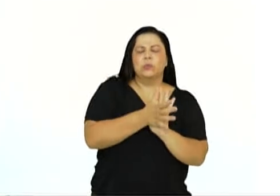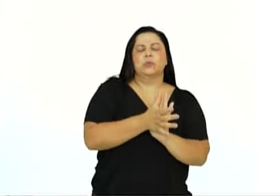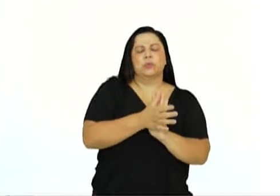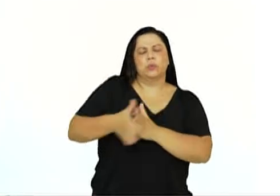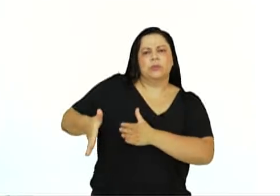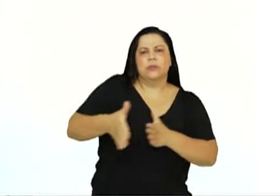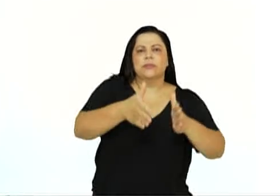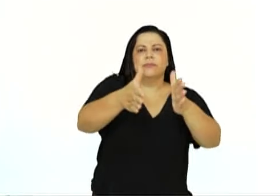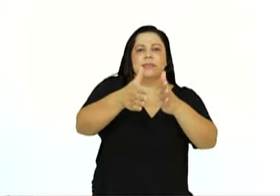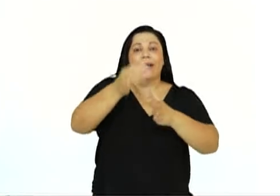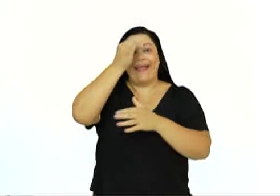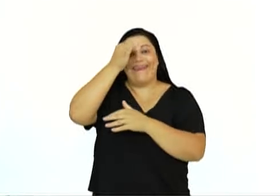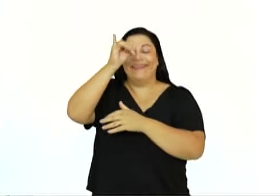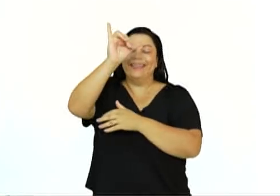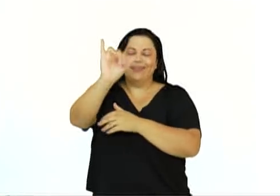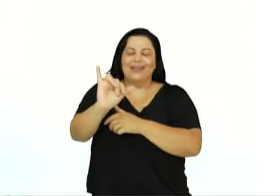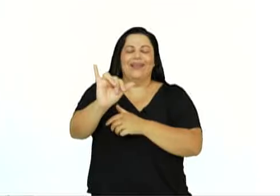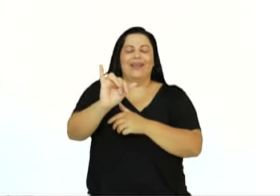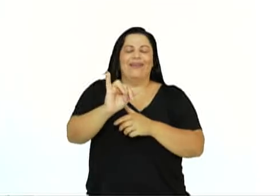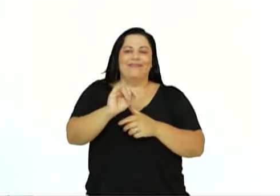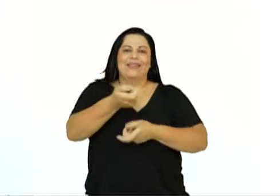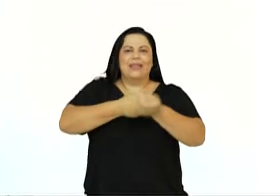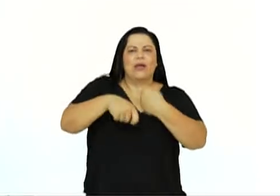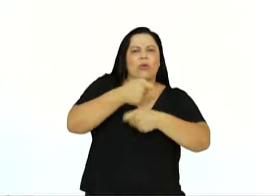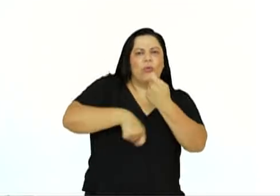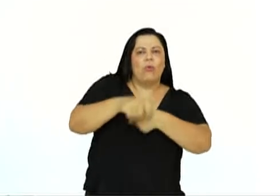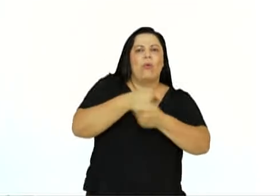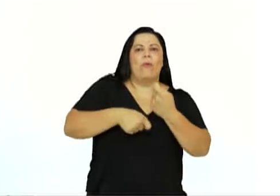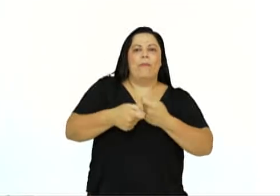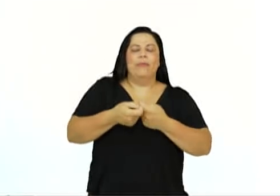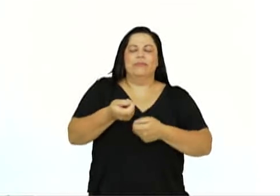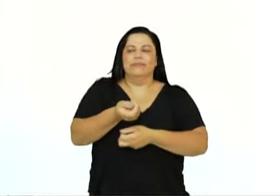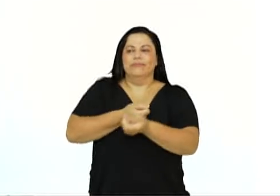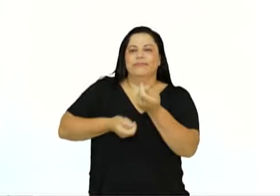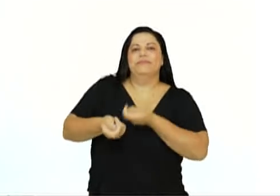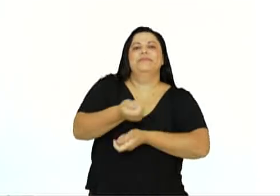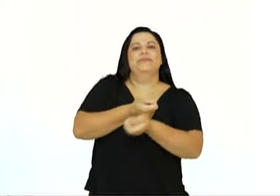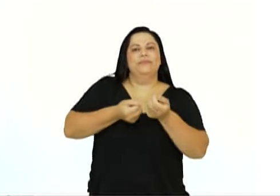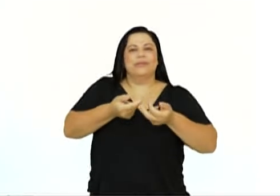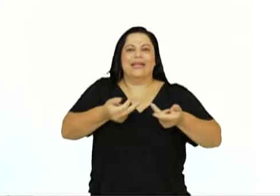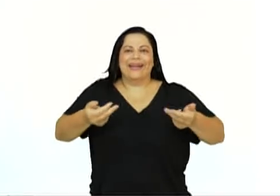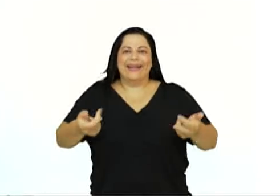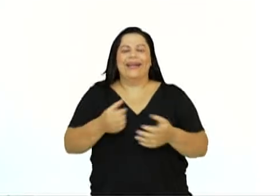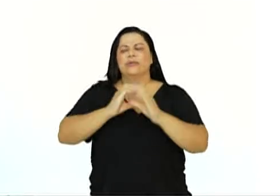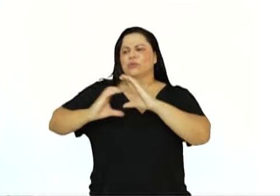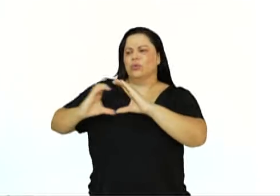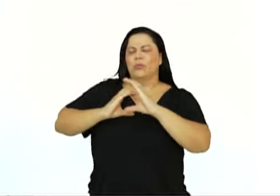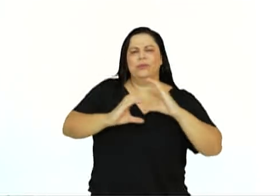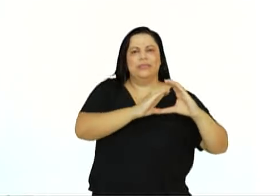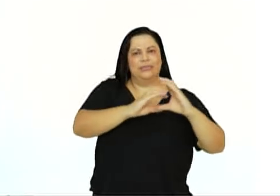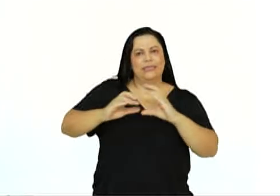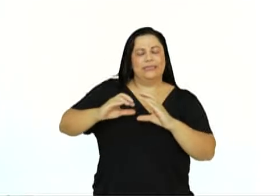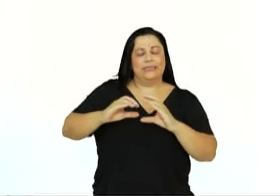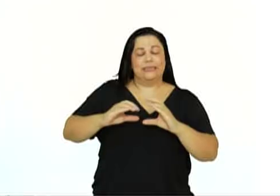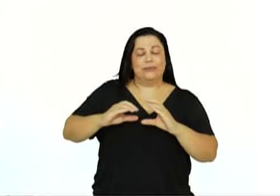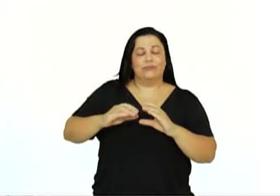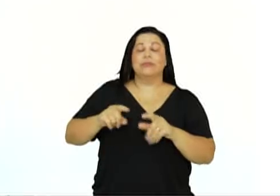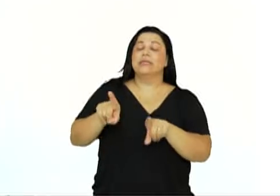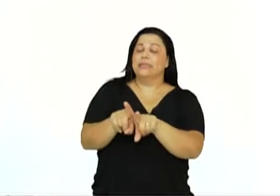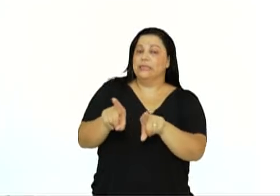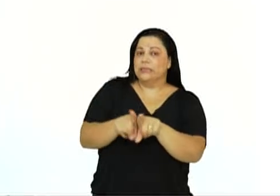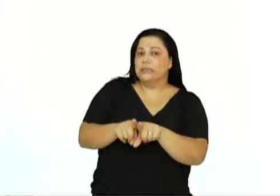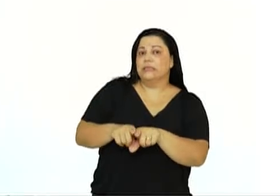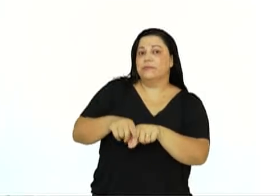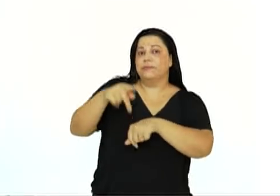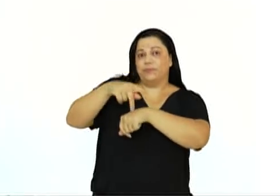o deslocamento de mercadoria, o comércio entre as cidades romanas, né? Então, e também o fato das suas pedras, depois